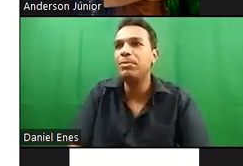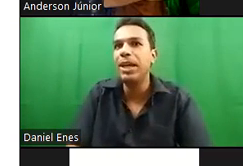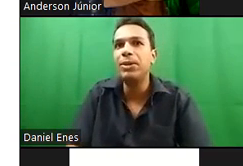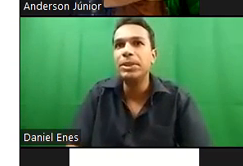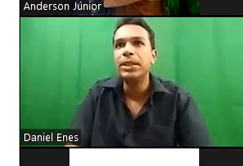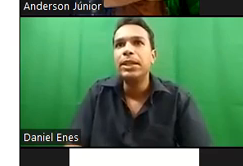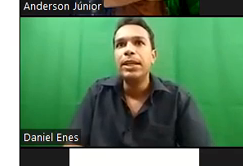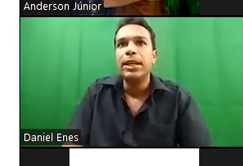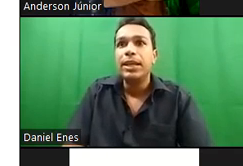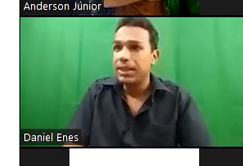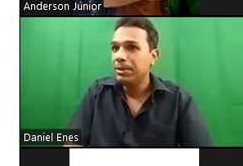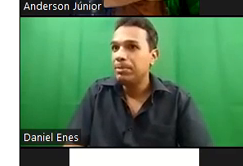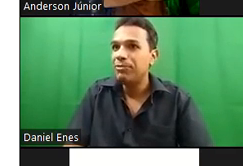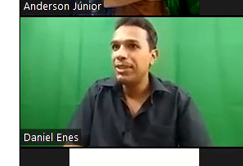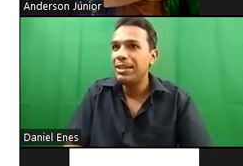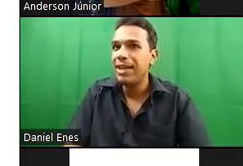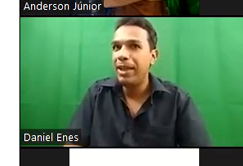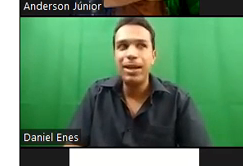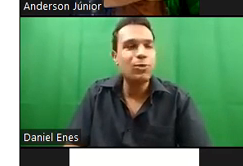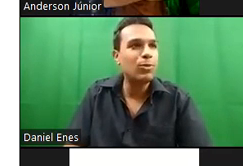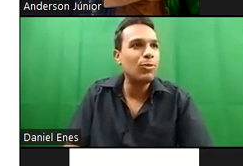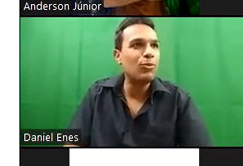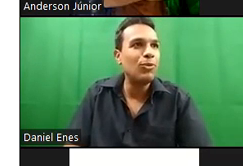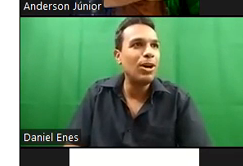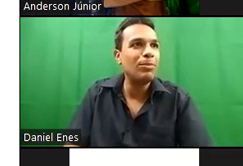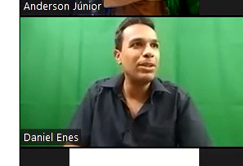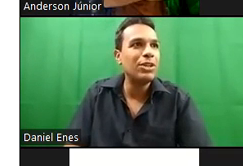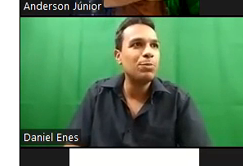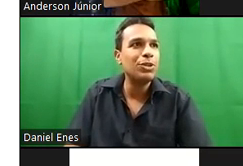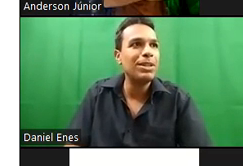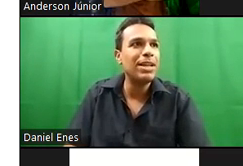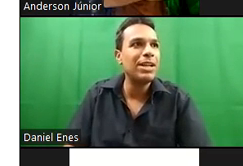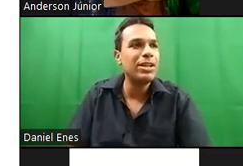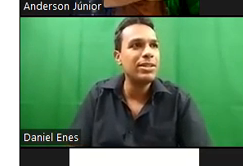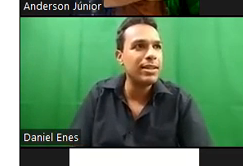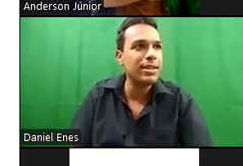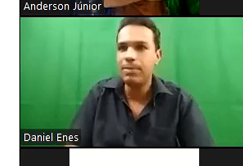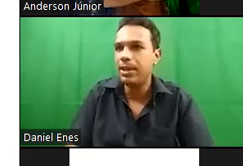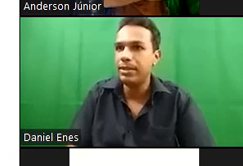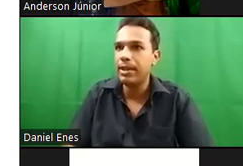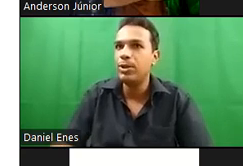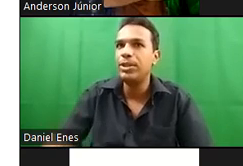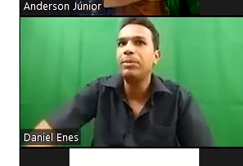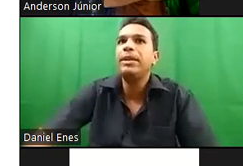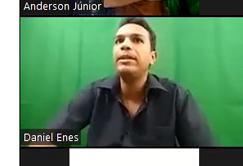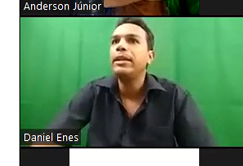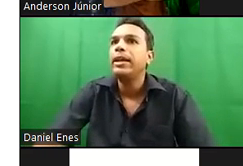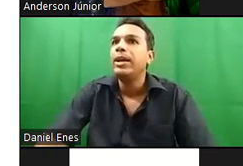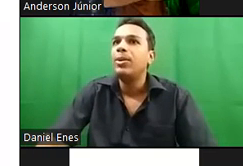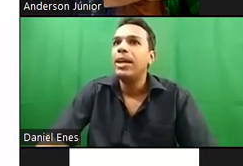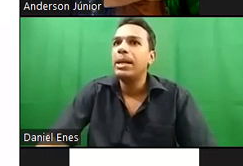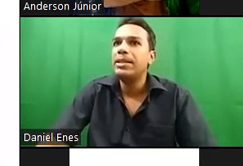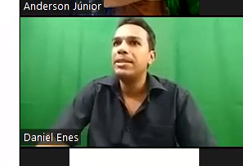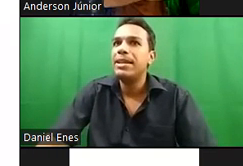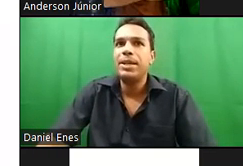meu e-mail. E, para finalizar, né, conforme a disponibilidade aí de 6h30 até 8h30,